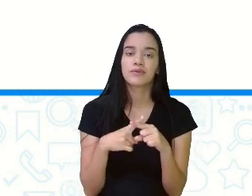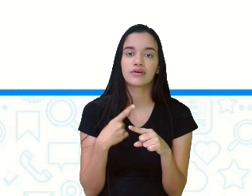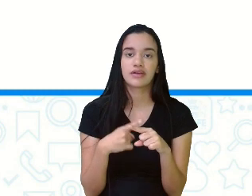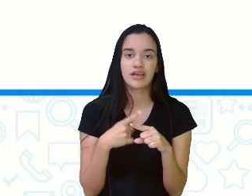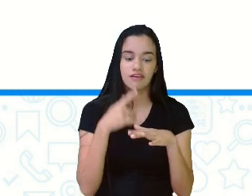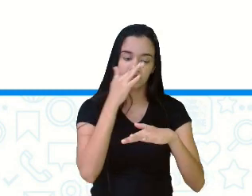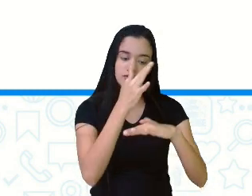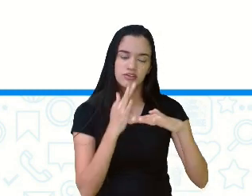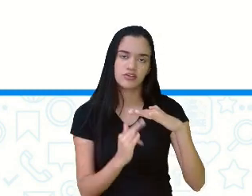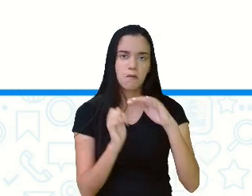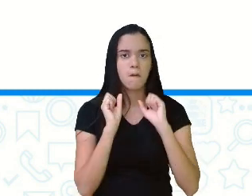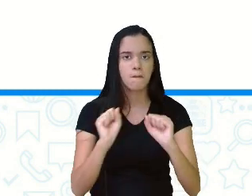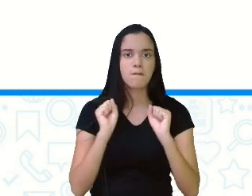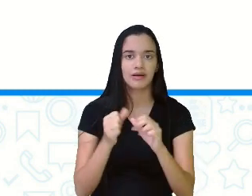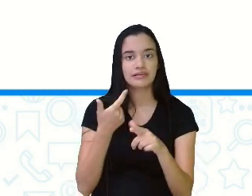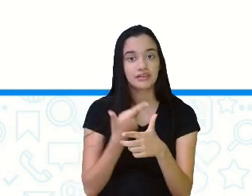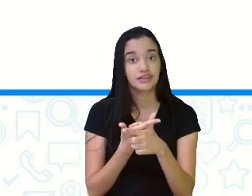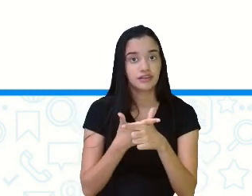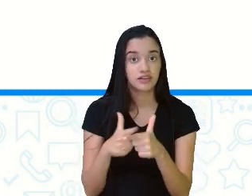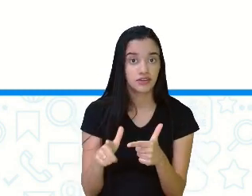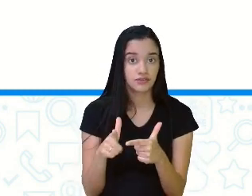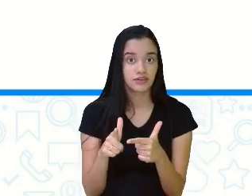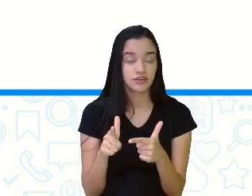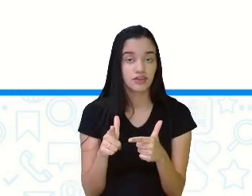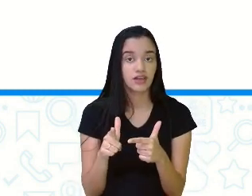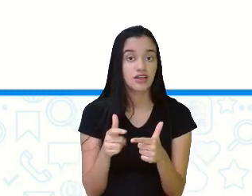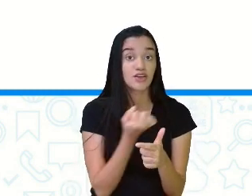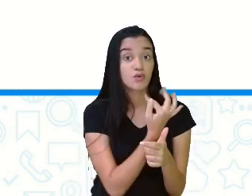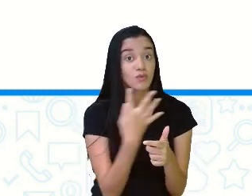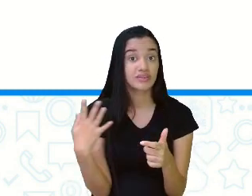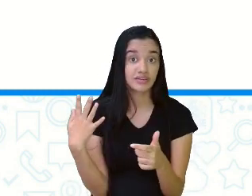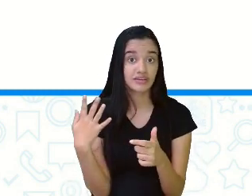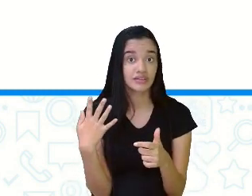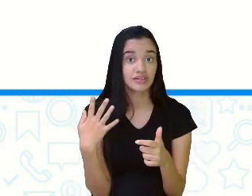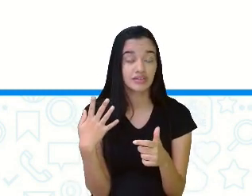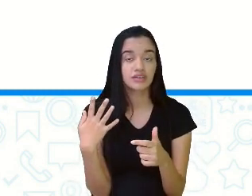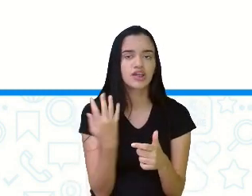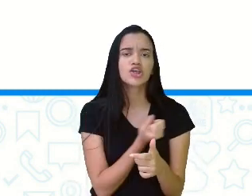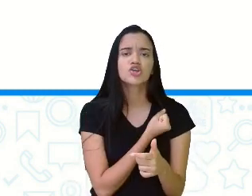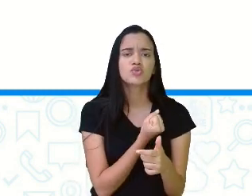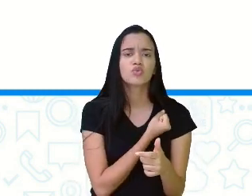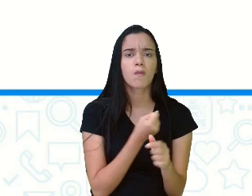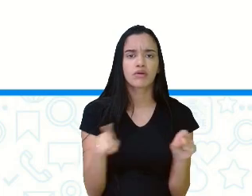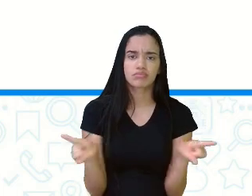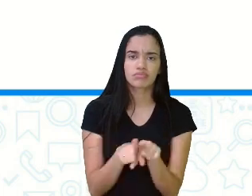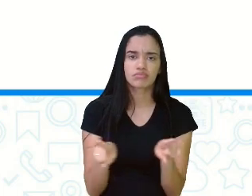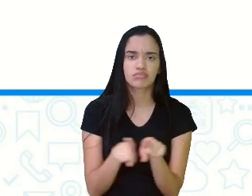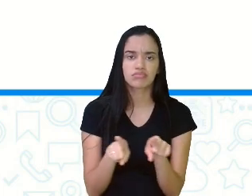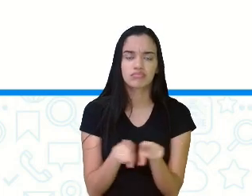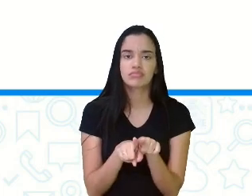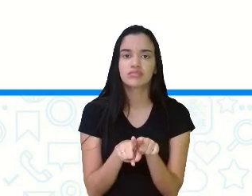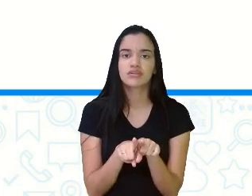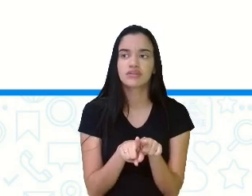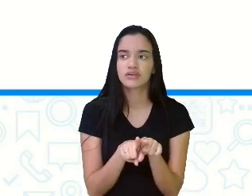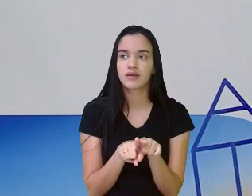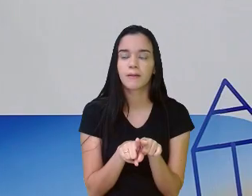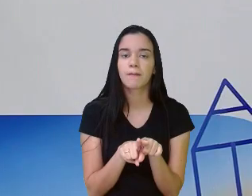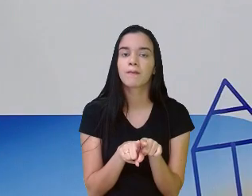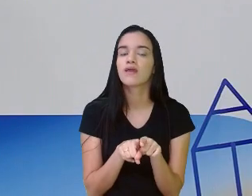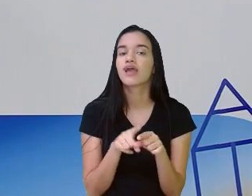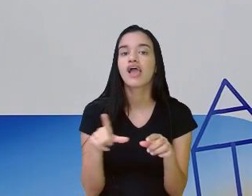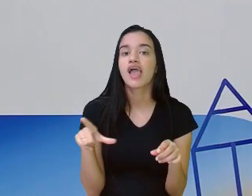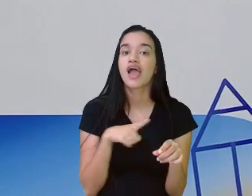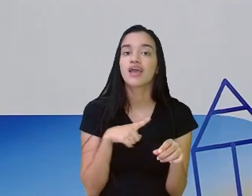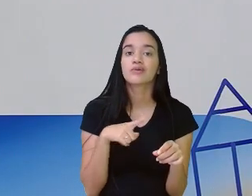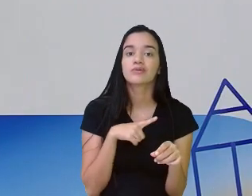gente pode fazer a divisão em quantidade, em números. Nesse caso aqui,